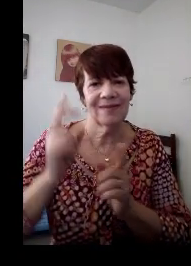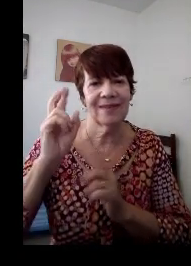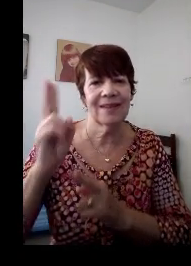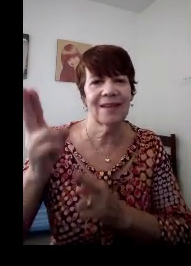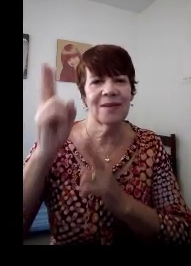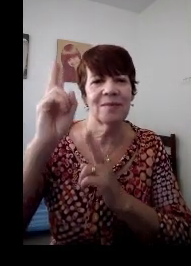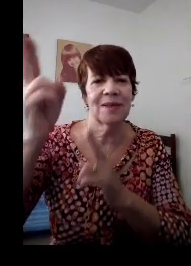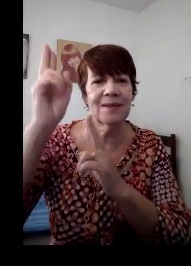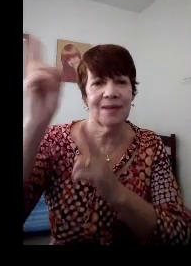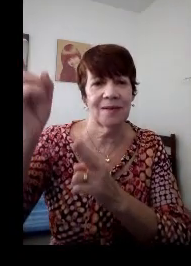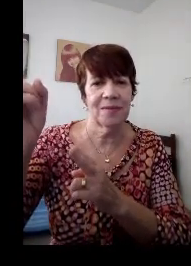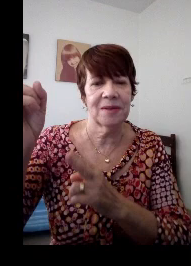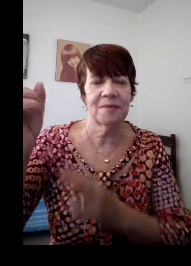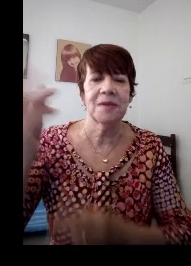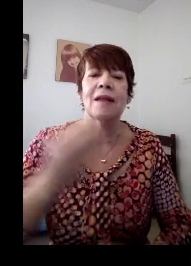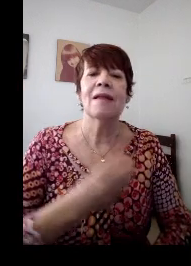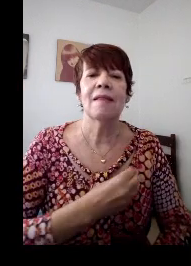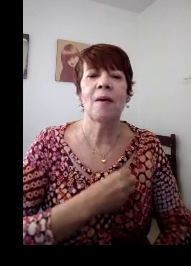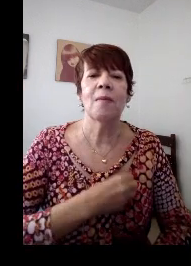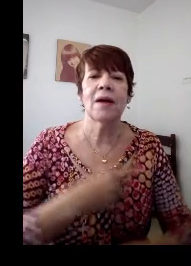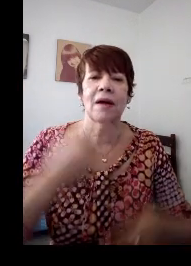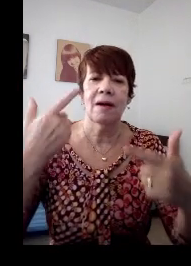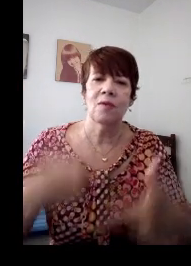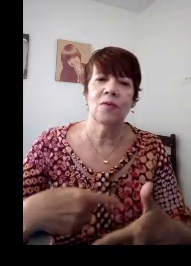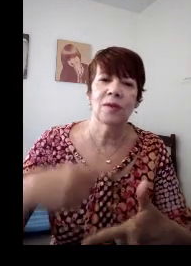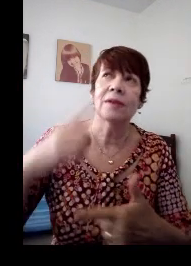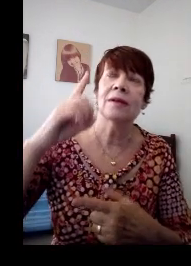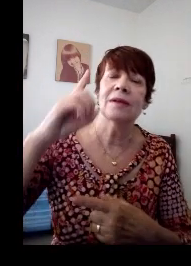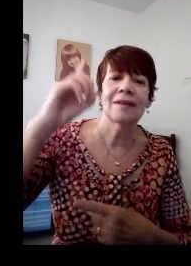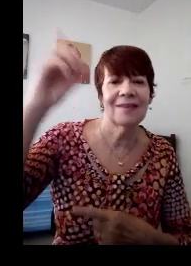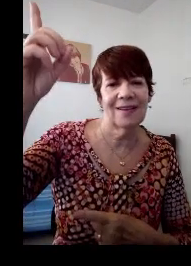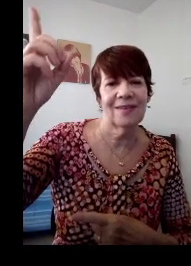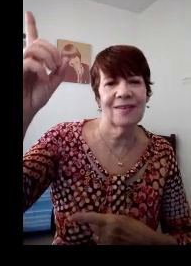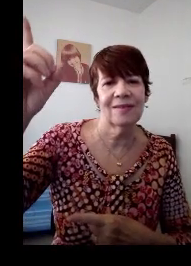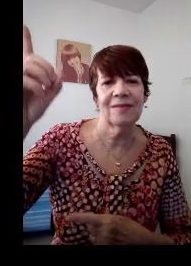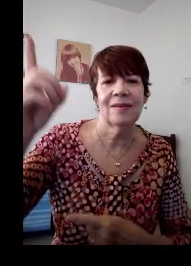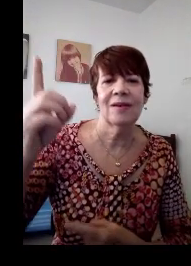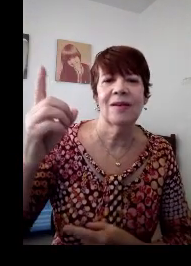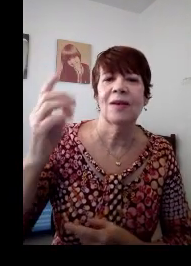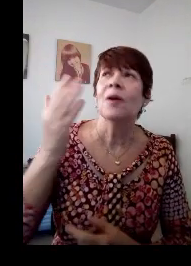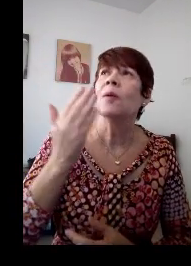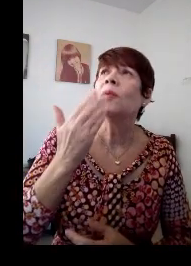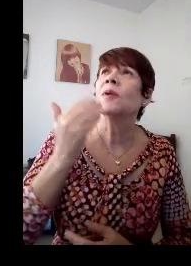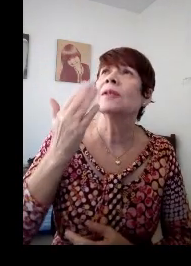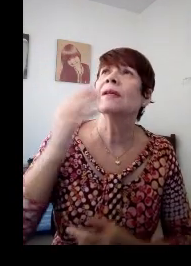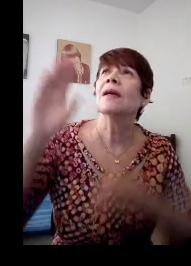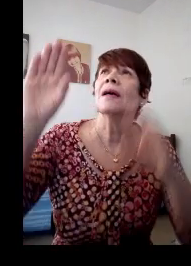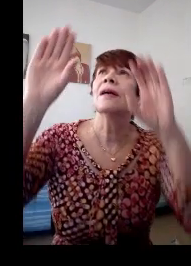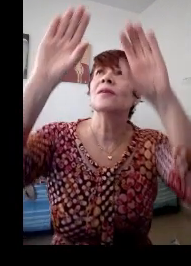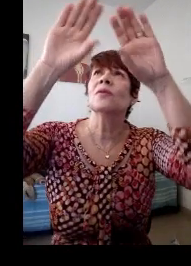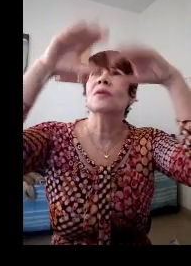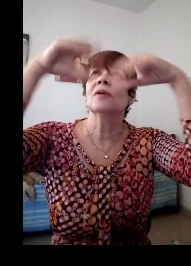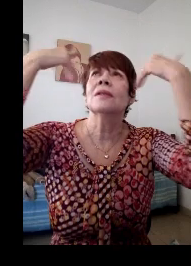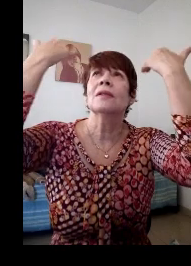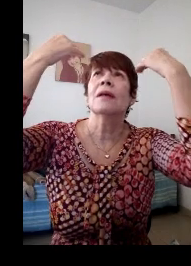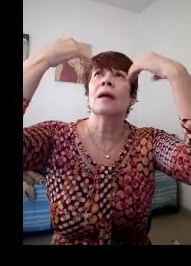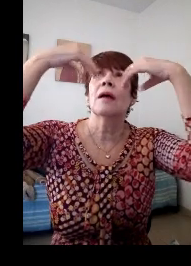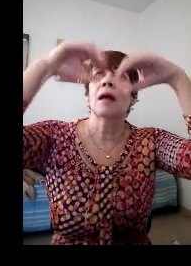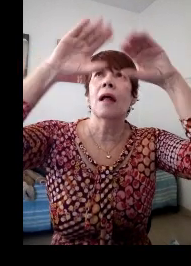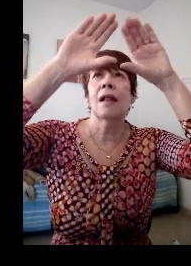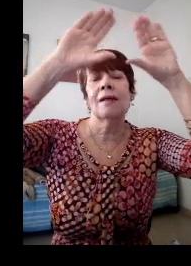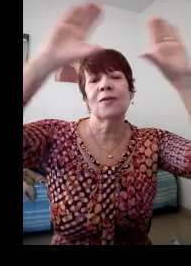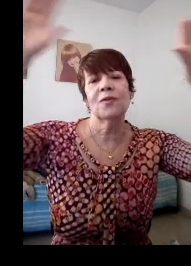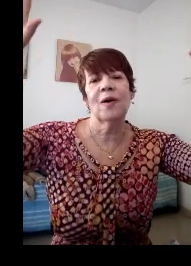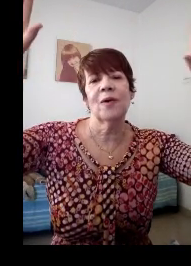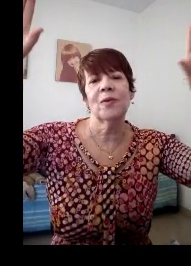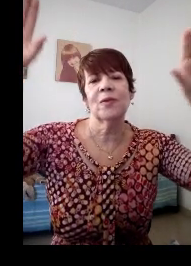orando em Cristo Jesus. Nós precisamos estar em oração, buscar as coisas do Senhor